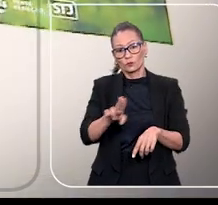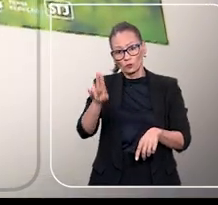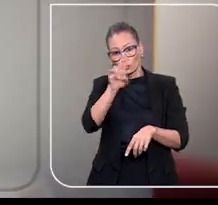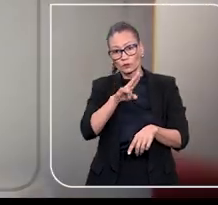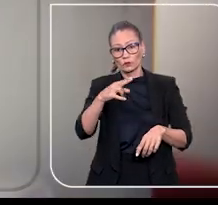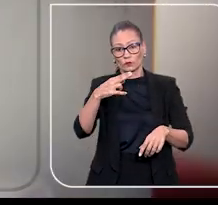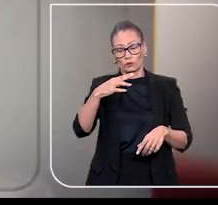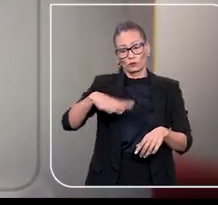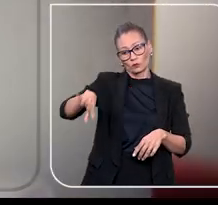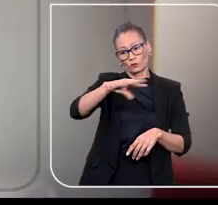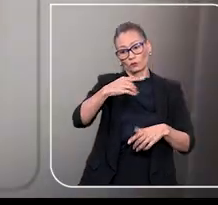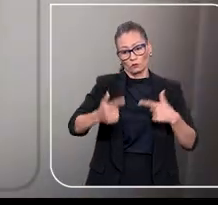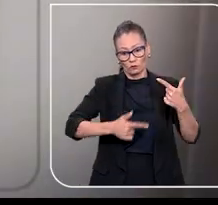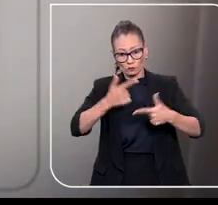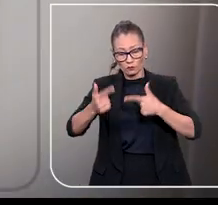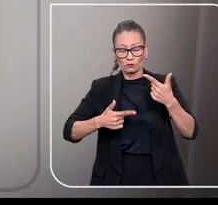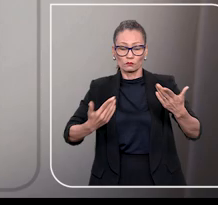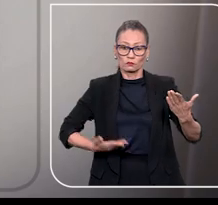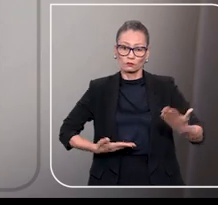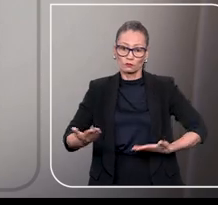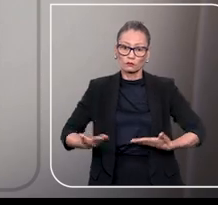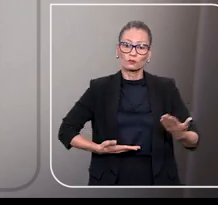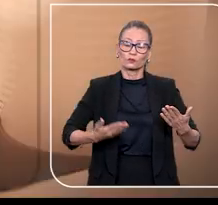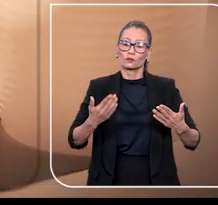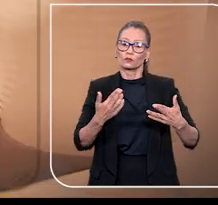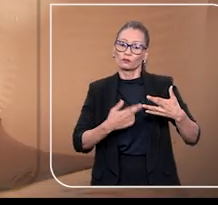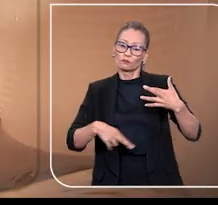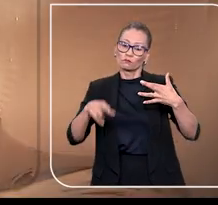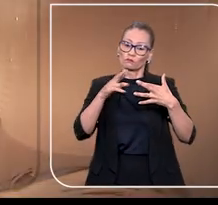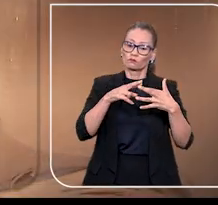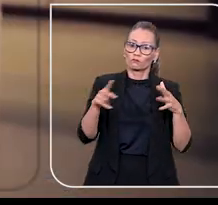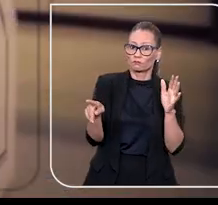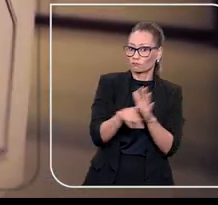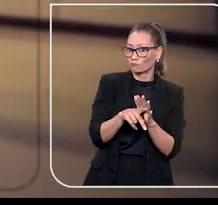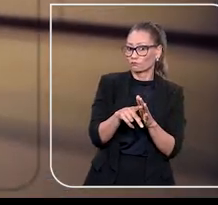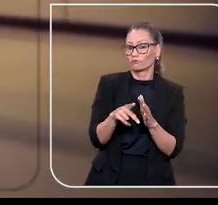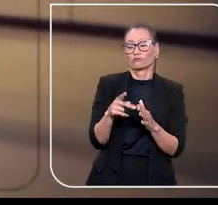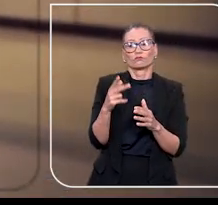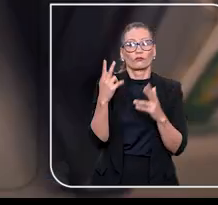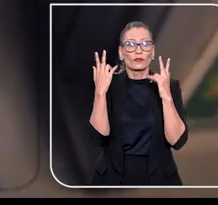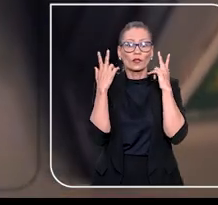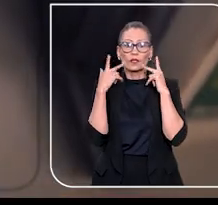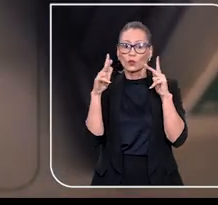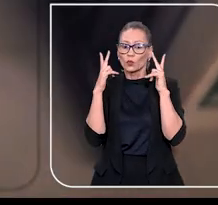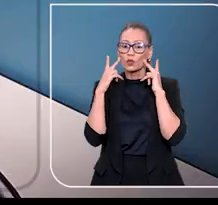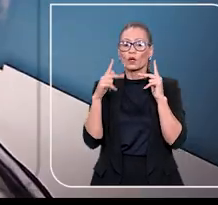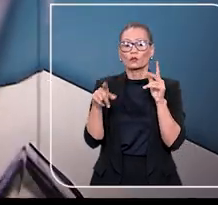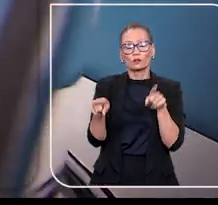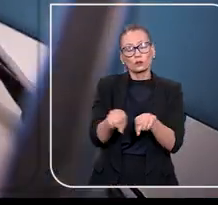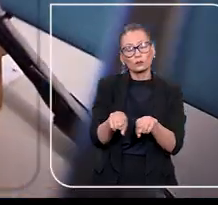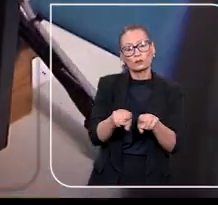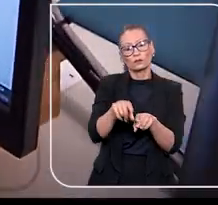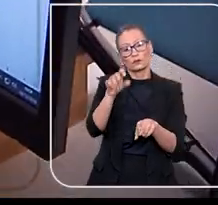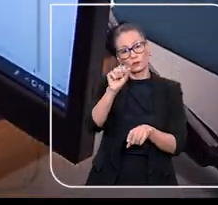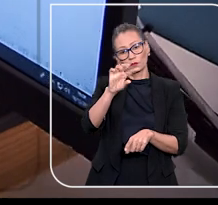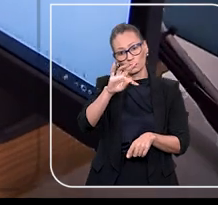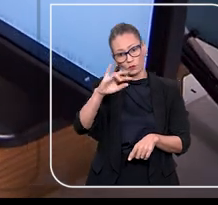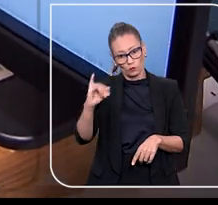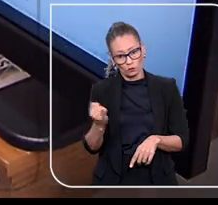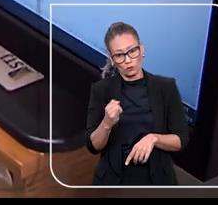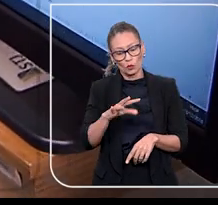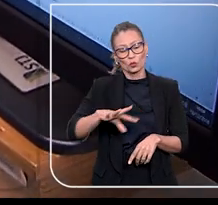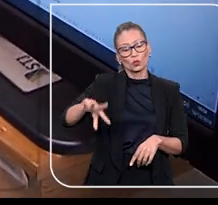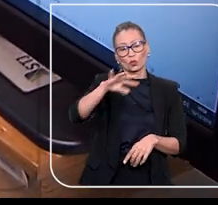maneira responsável os recursos naturais, materiais e financeiros do STJ. Todas essas atitudes